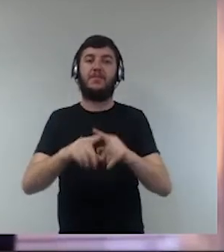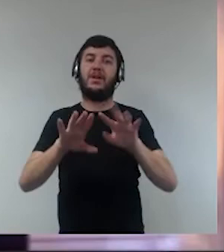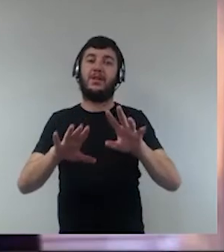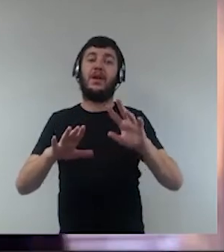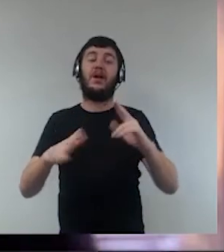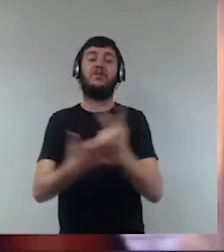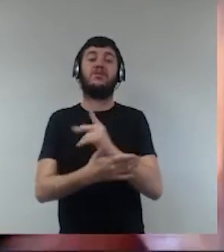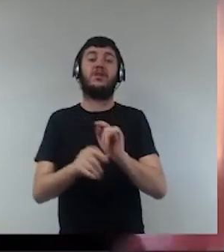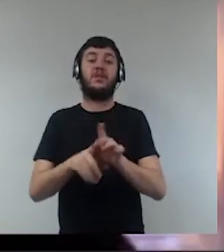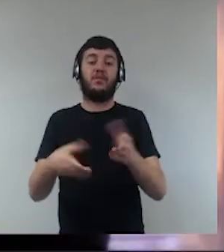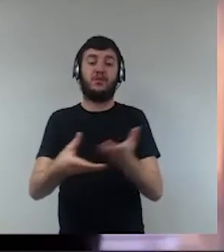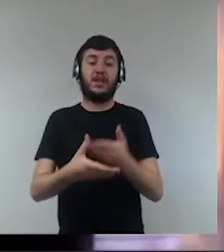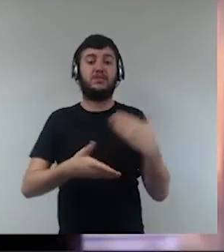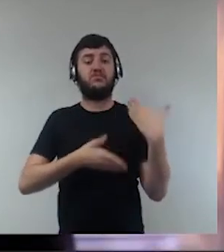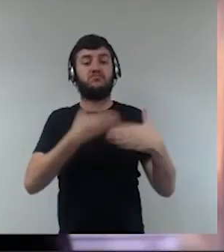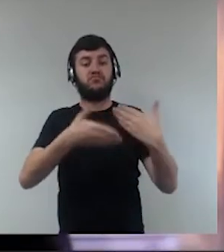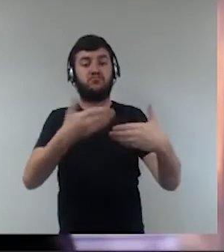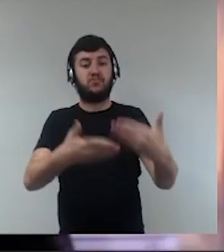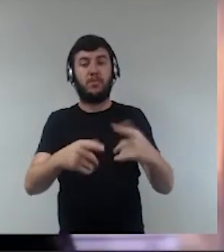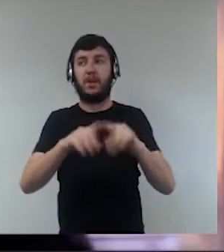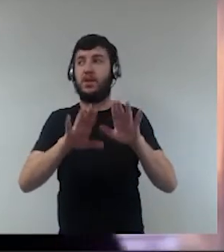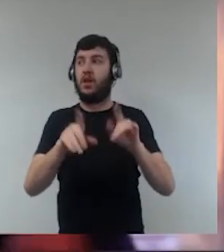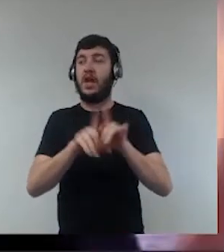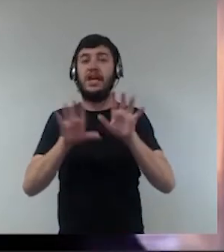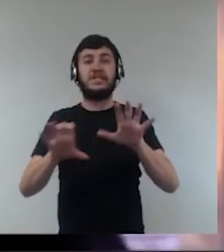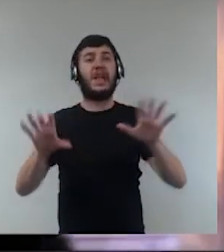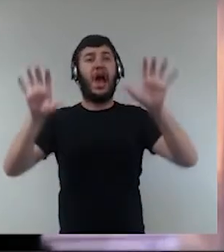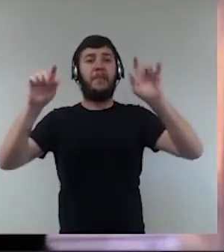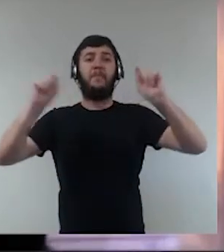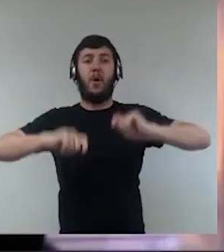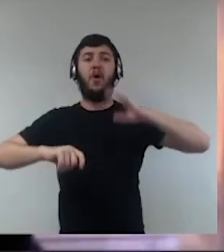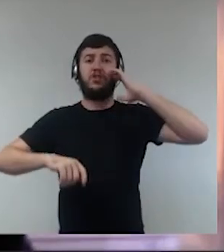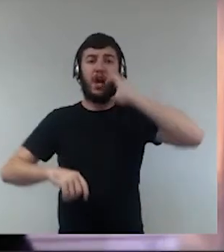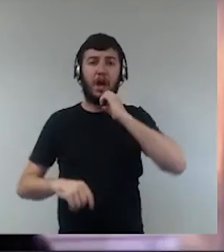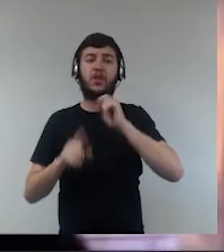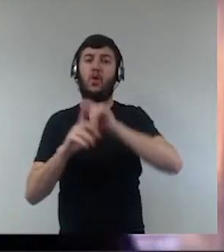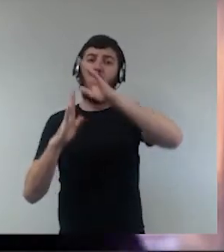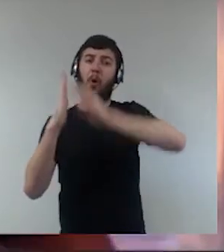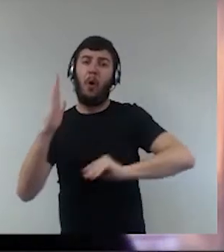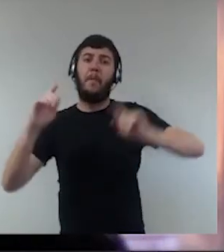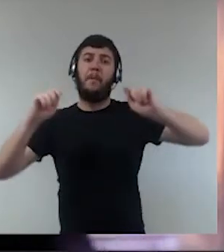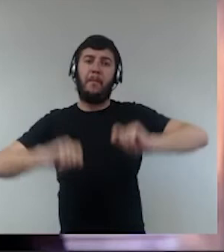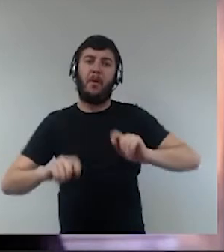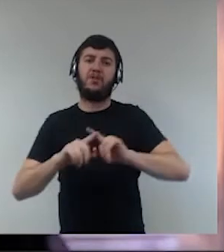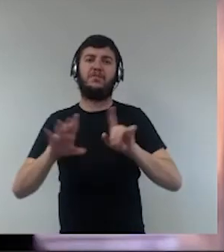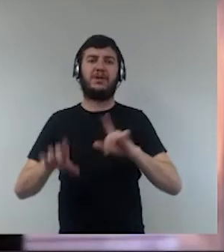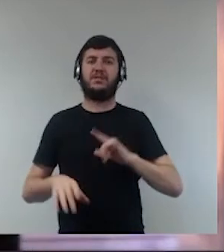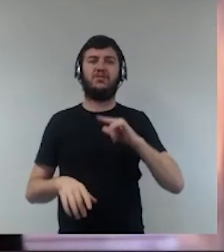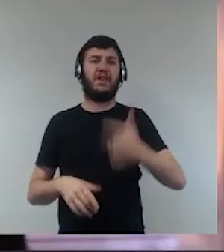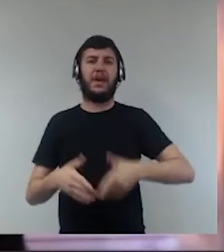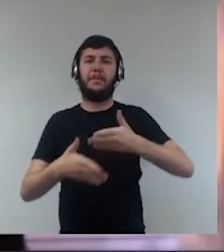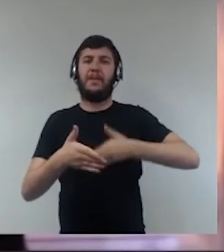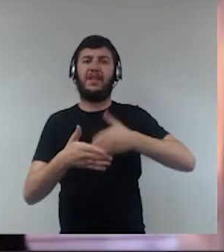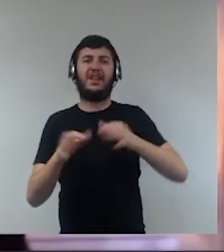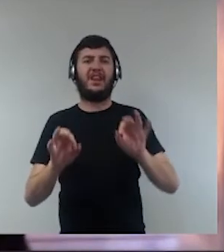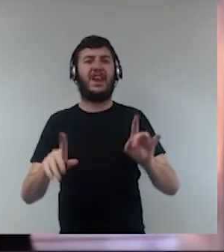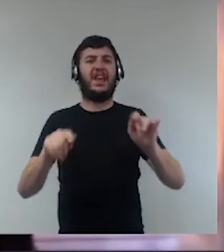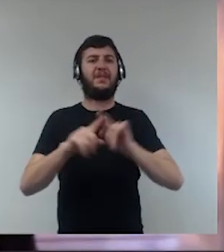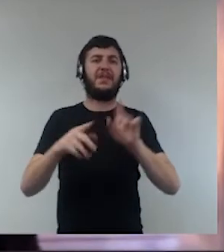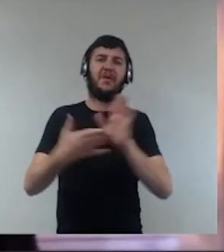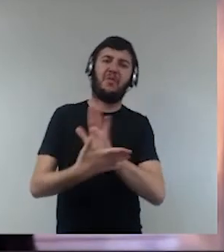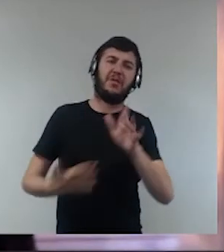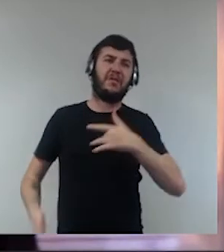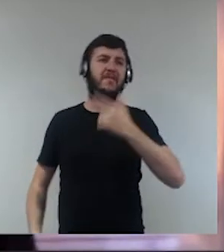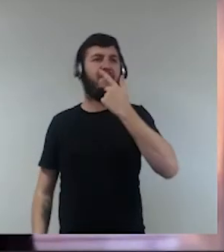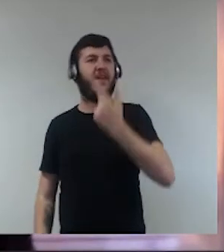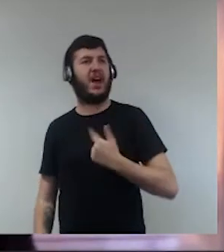matéria procedimental. Outros estados podem fazê-lo, não há nada que impeça isso. Há uma certa polêmica sobre a interpretação